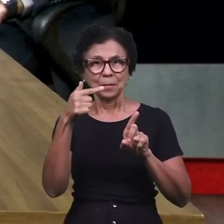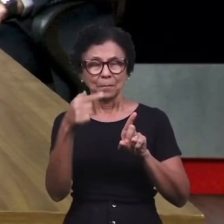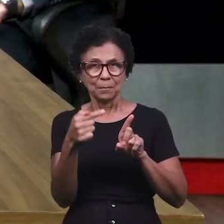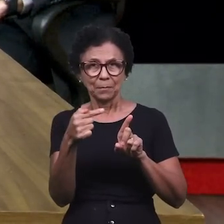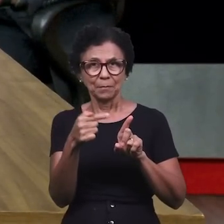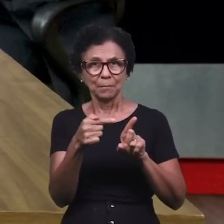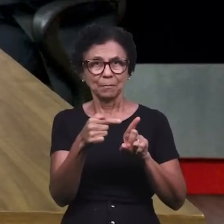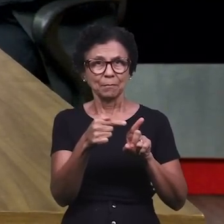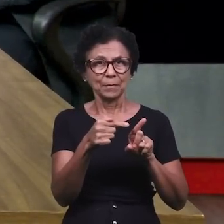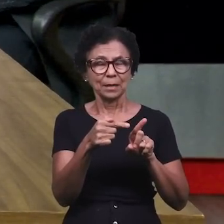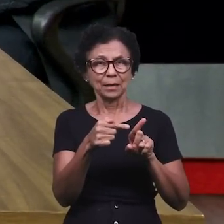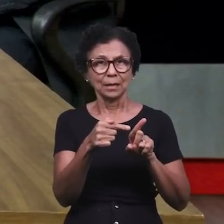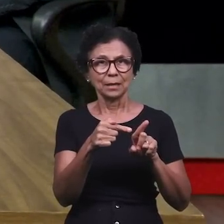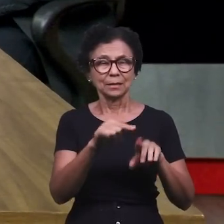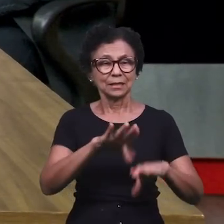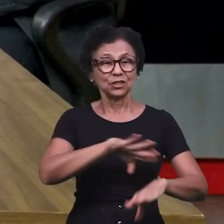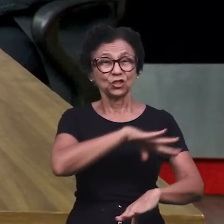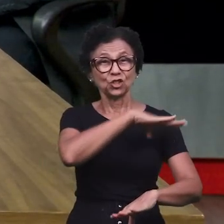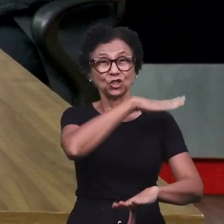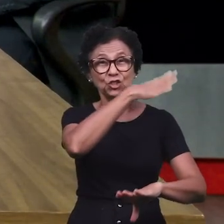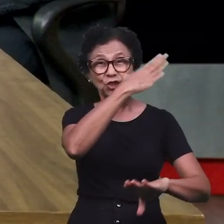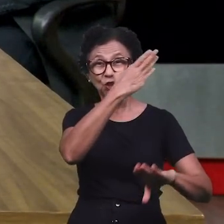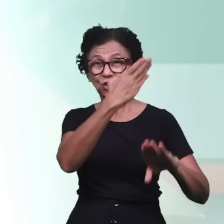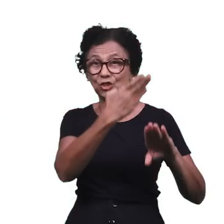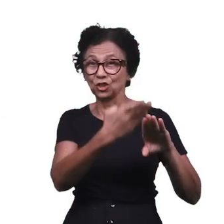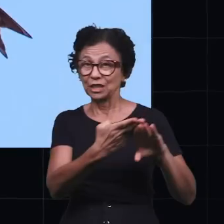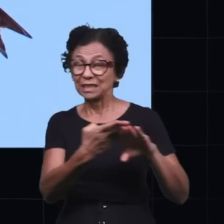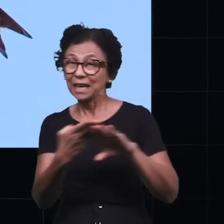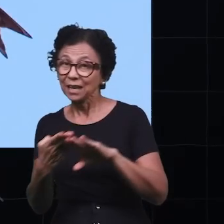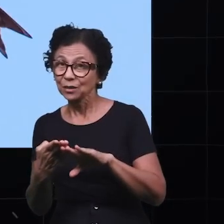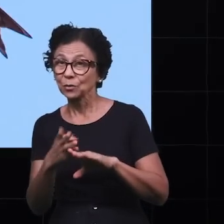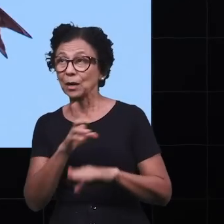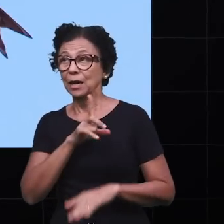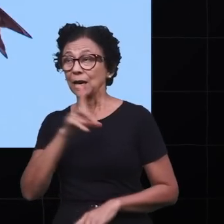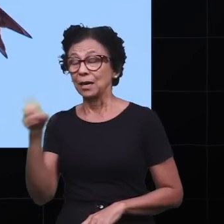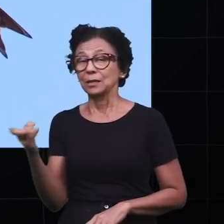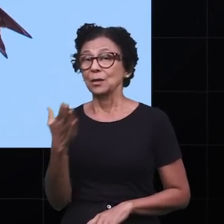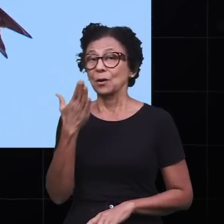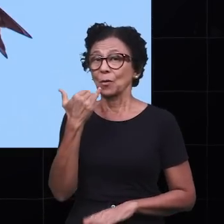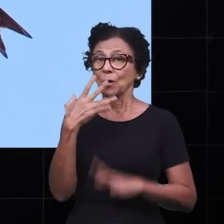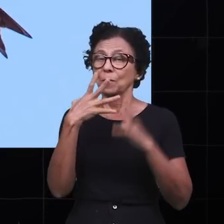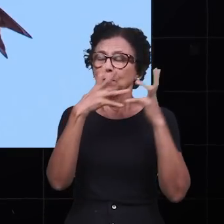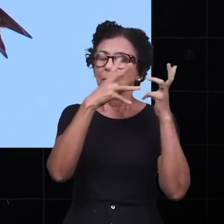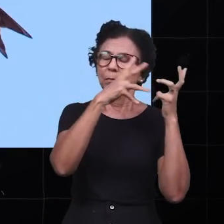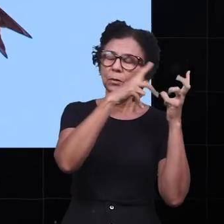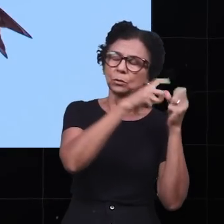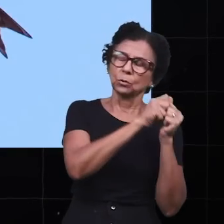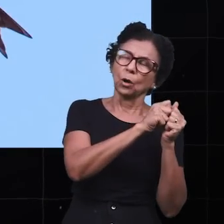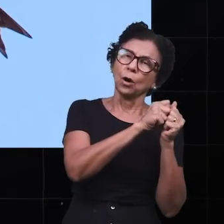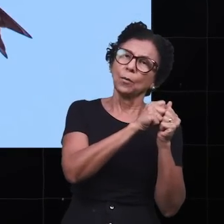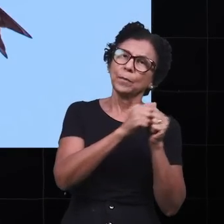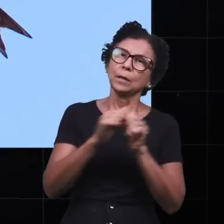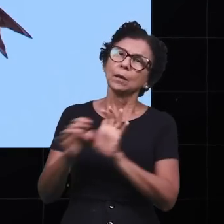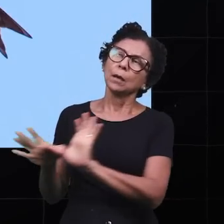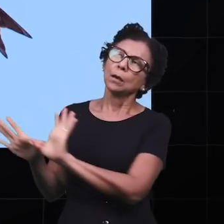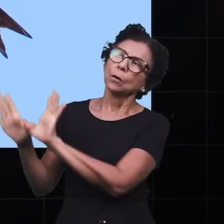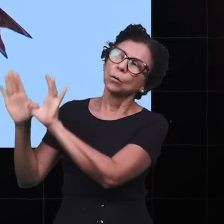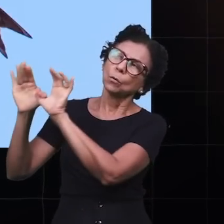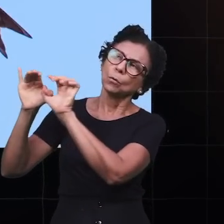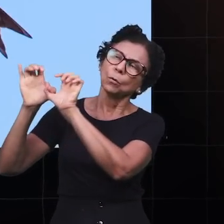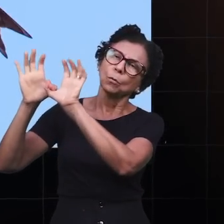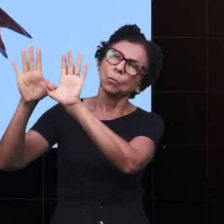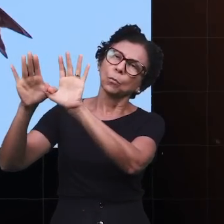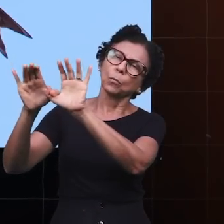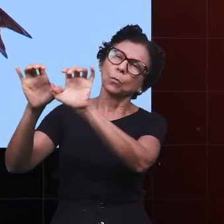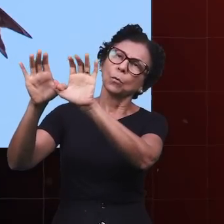até 10 meses, está falando ali a reportagem, sem pousar. Ele come, dorme, voando. Aí como que você olha